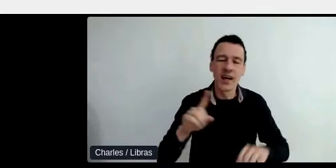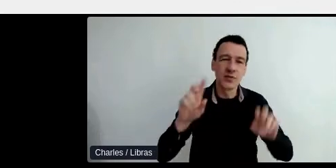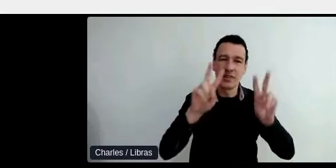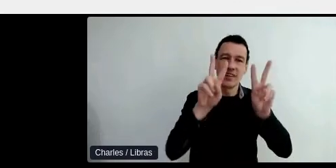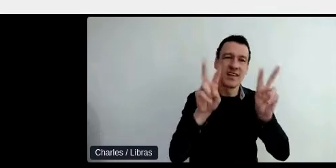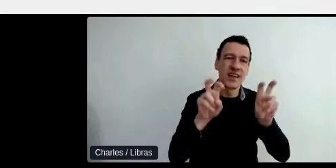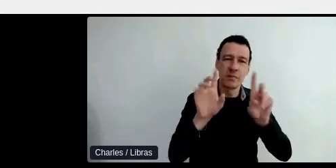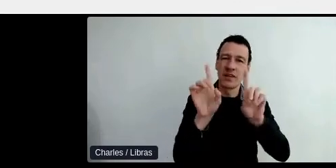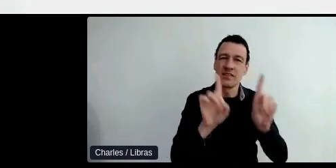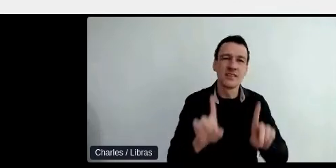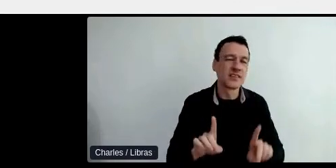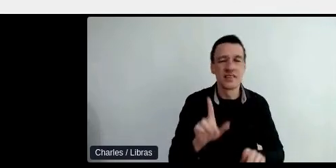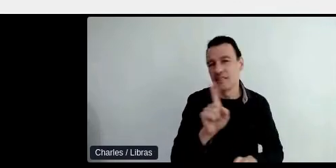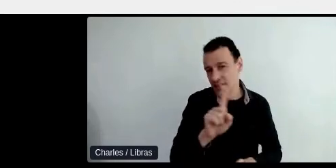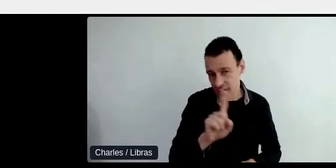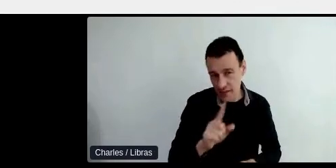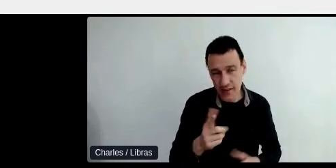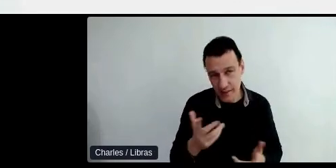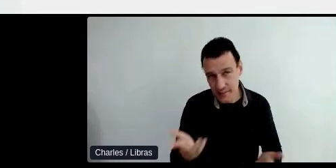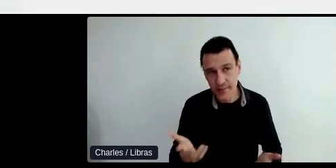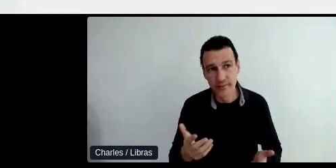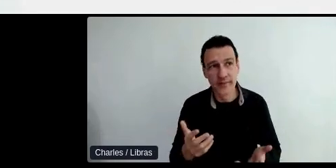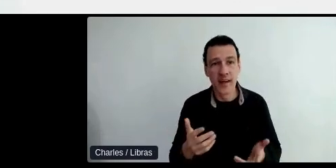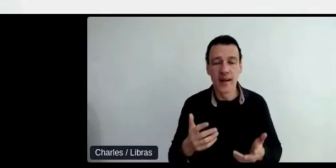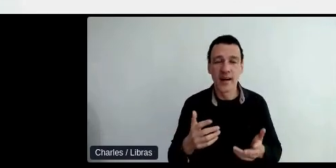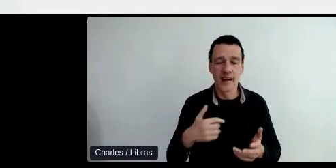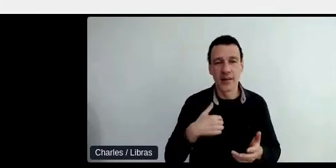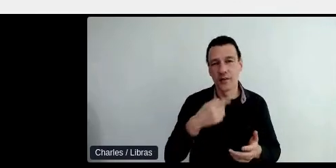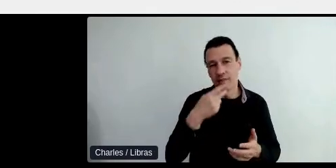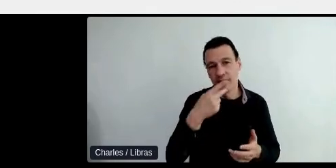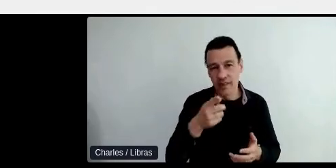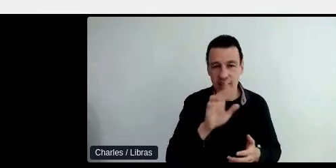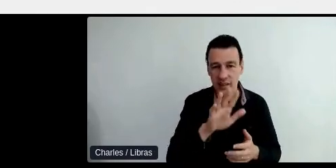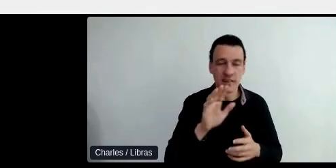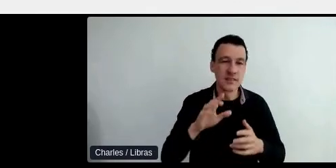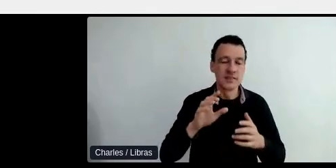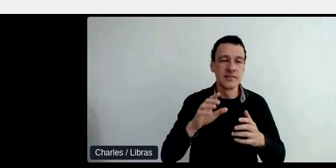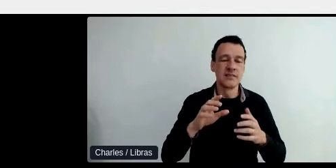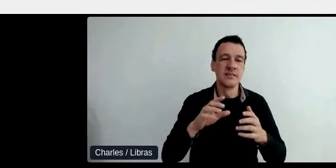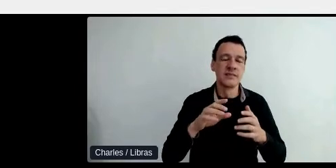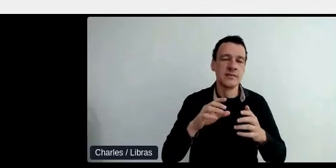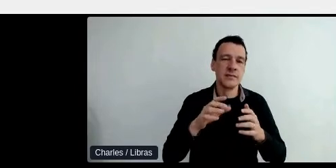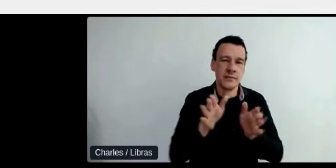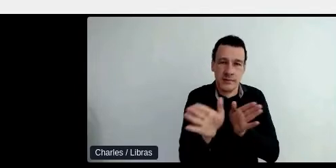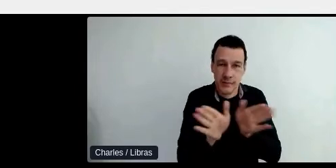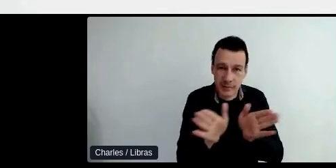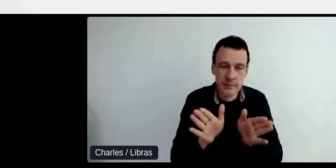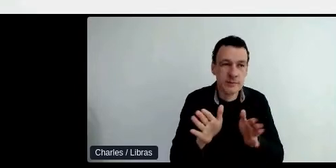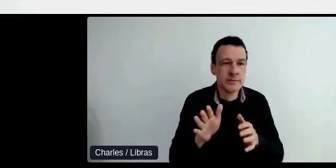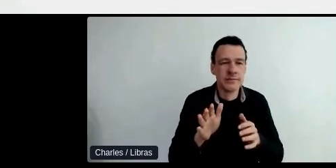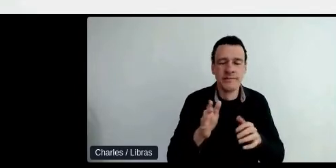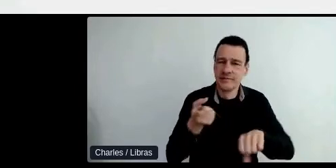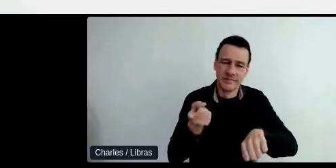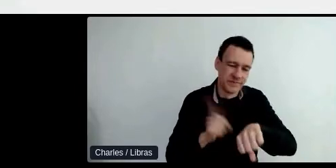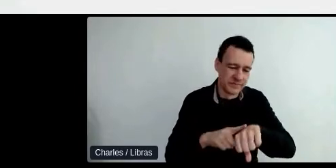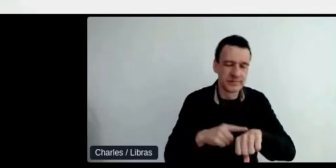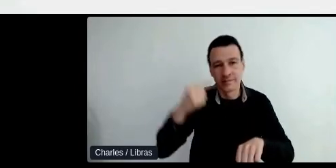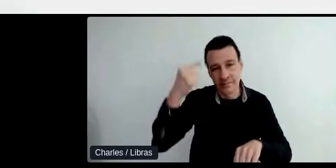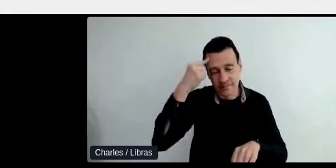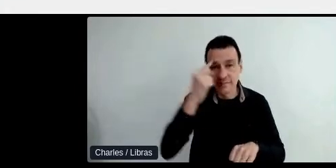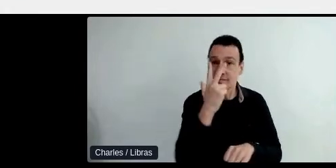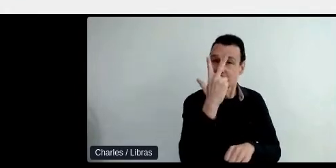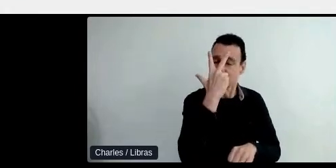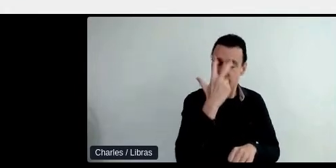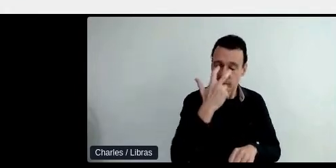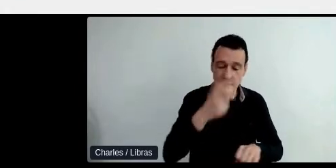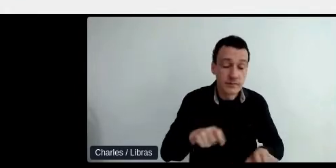muitas vezes, quando a gente fala assim, no primeiro momento de bate-pronto, vem lá a ideia do cego que anda de bengala,